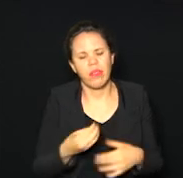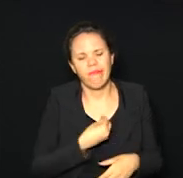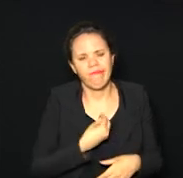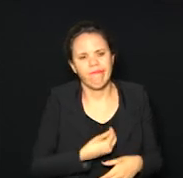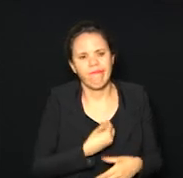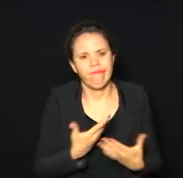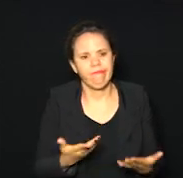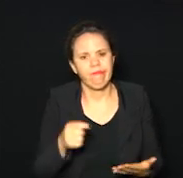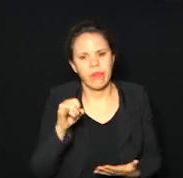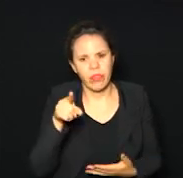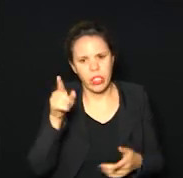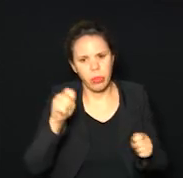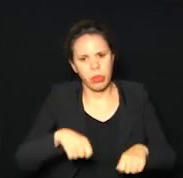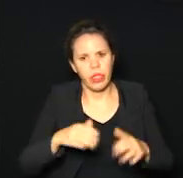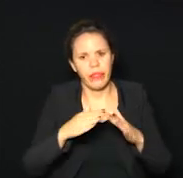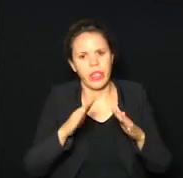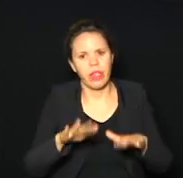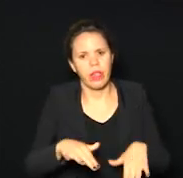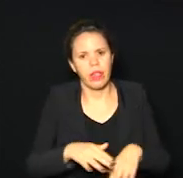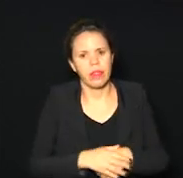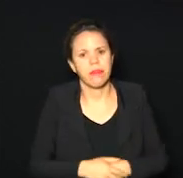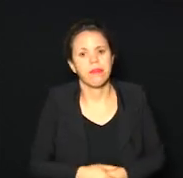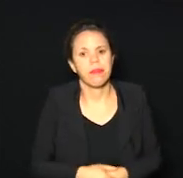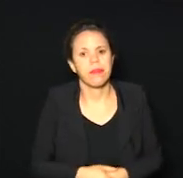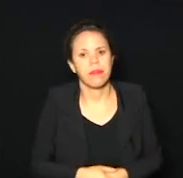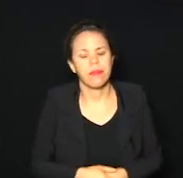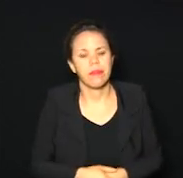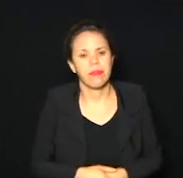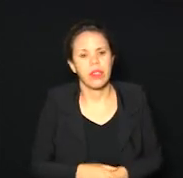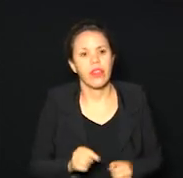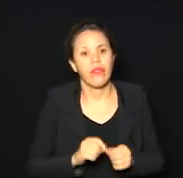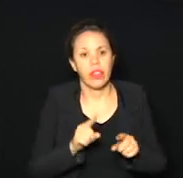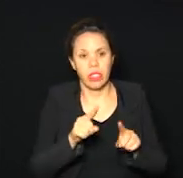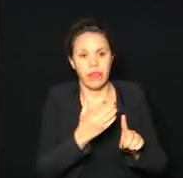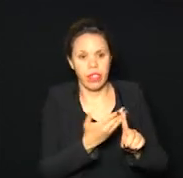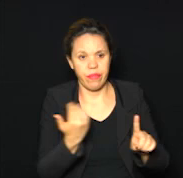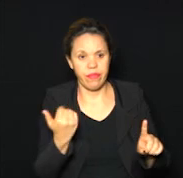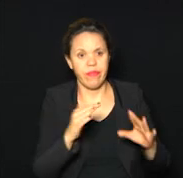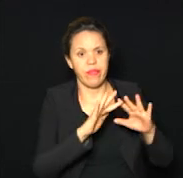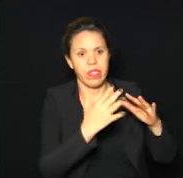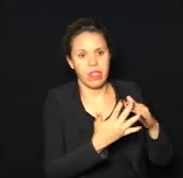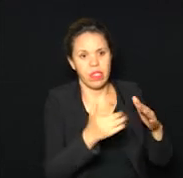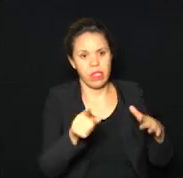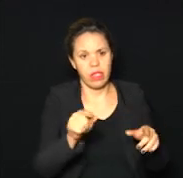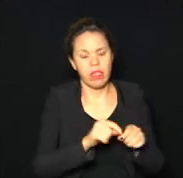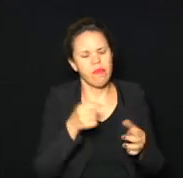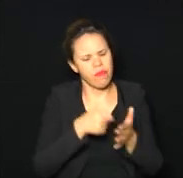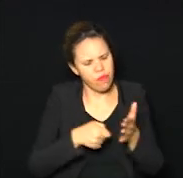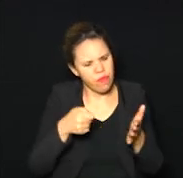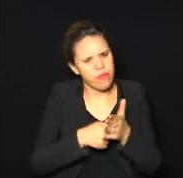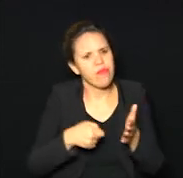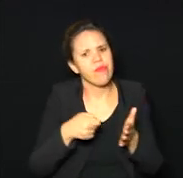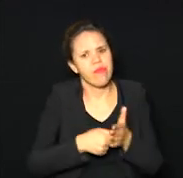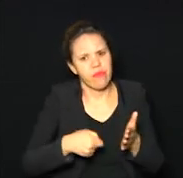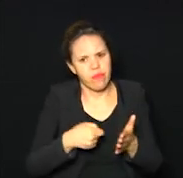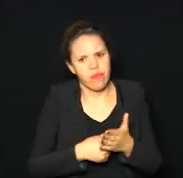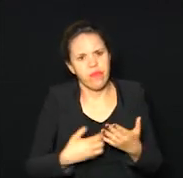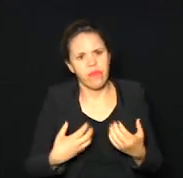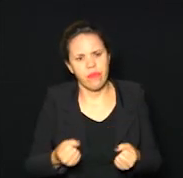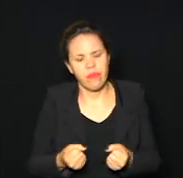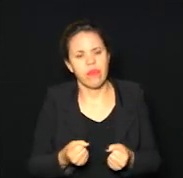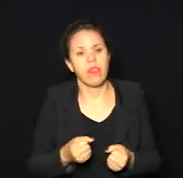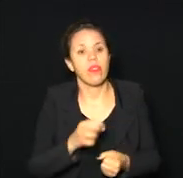vidas, e se você puder, fique em casa, faça isolamento social e vamos batalhar para a